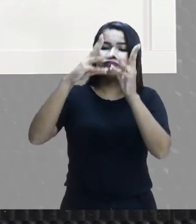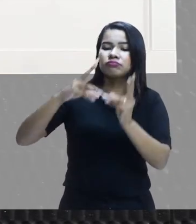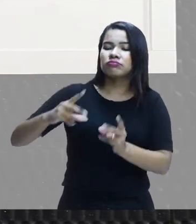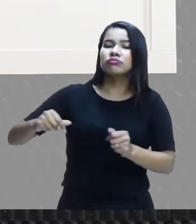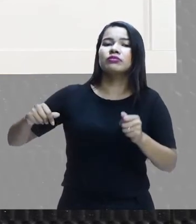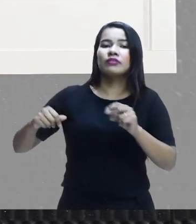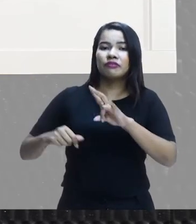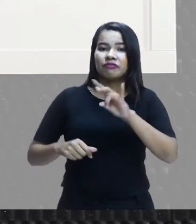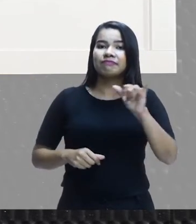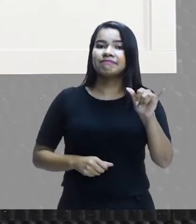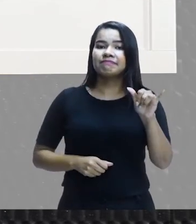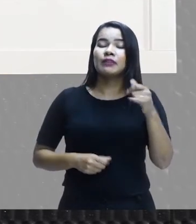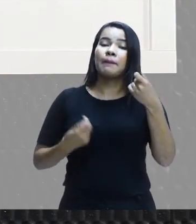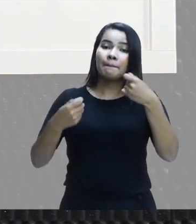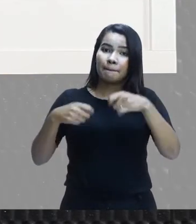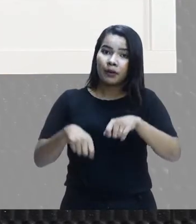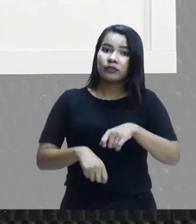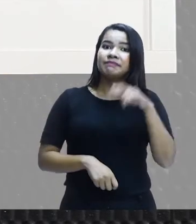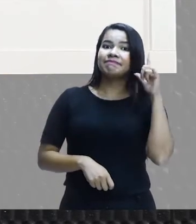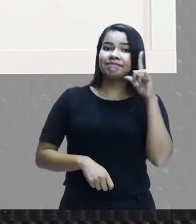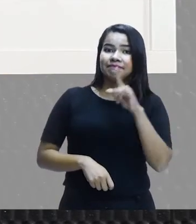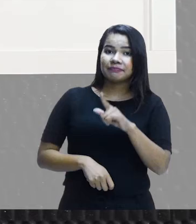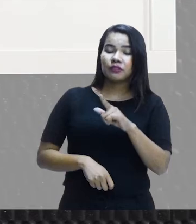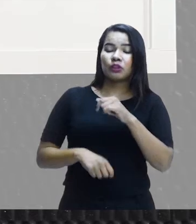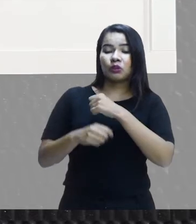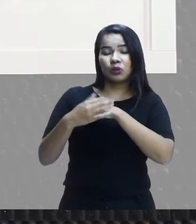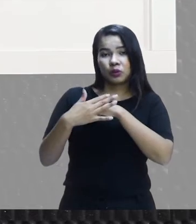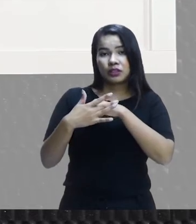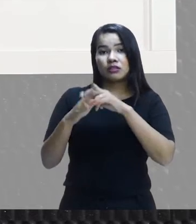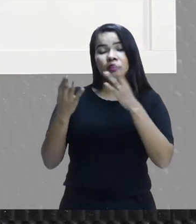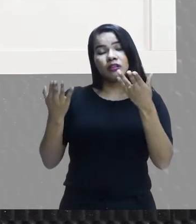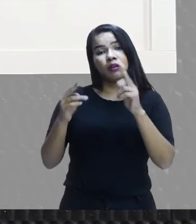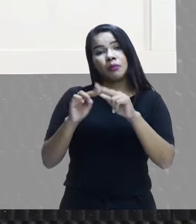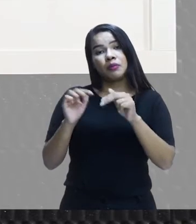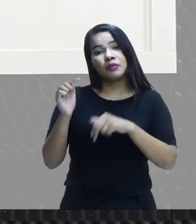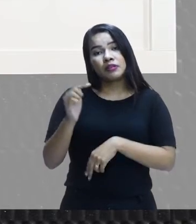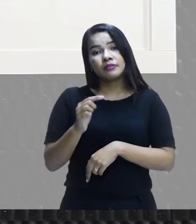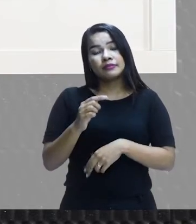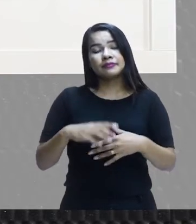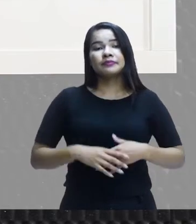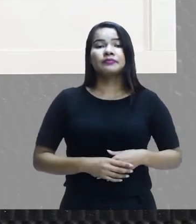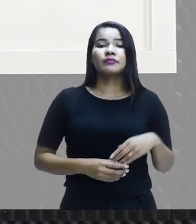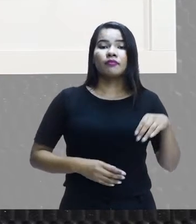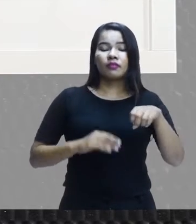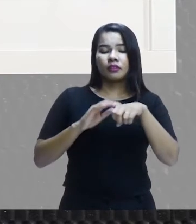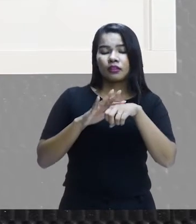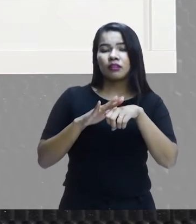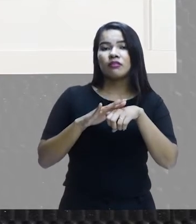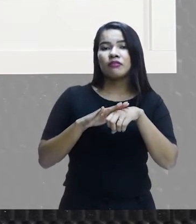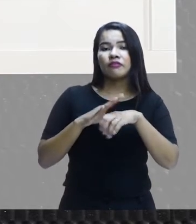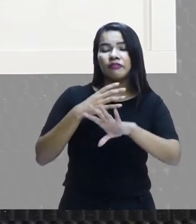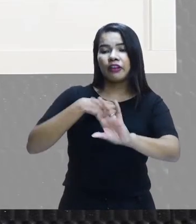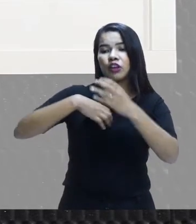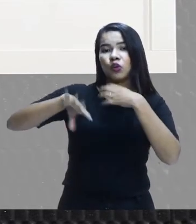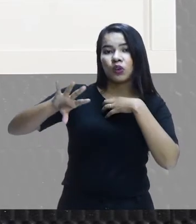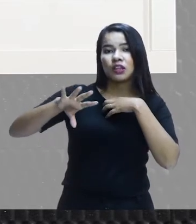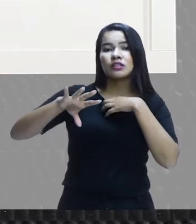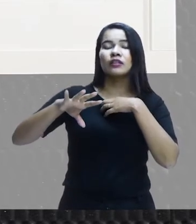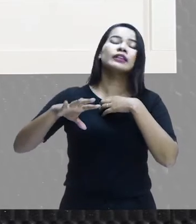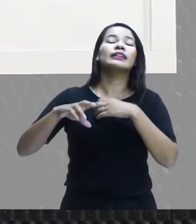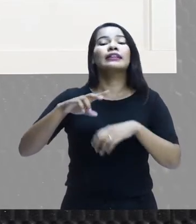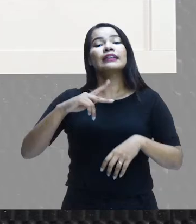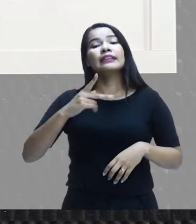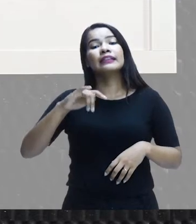fervida, você corre o risco de pegar amebíase. Então, por isso que essa doença ela é chamada de doença de veiculação